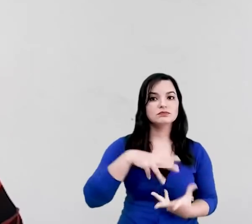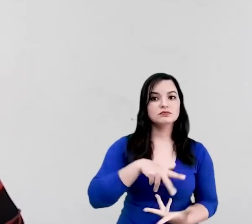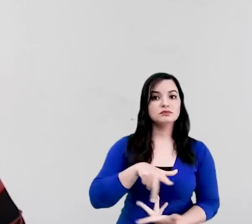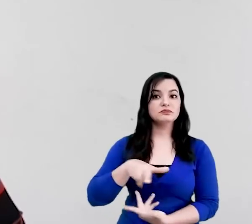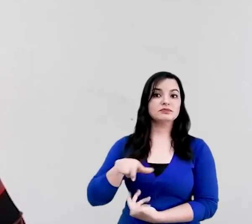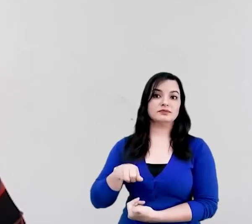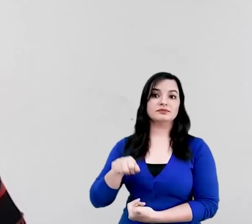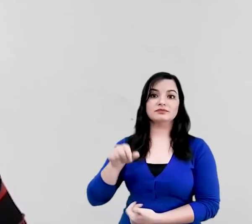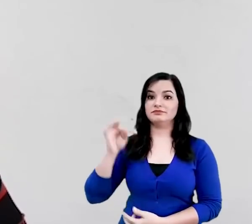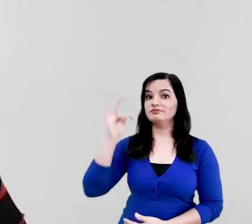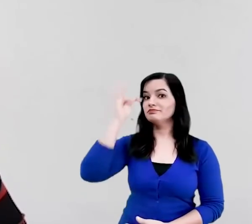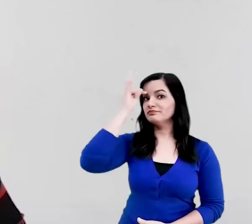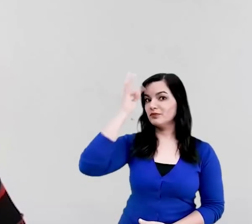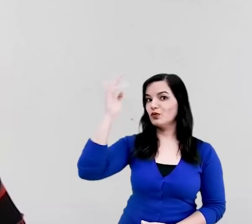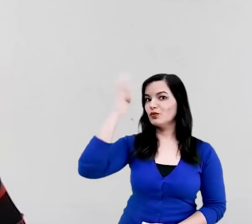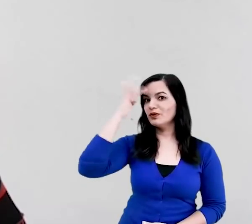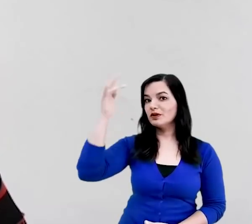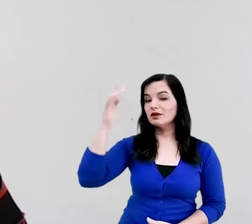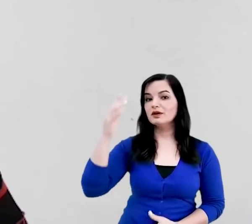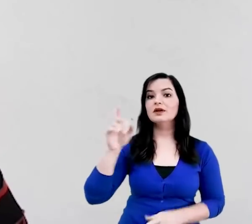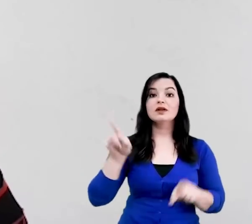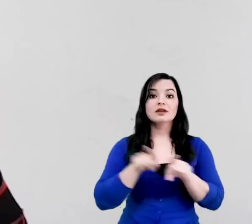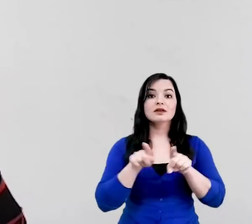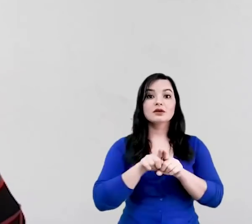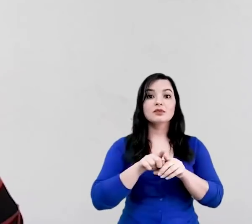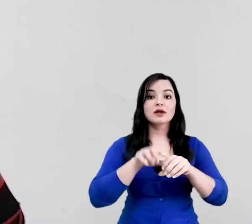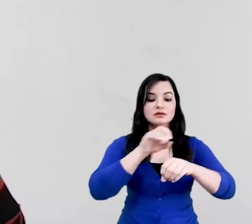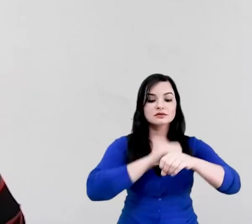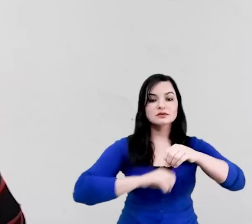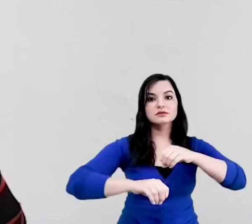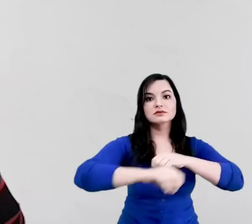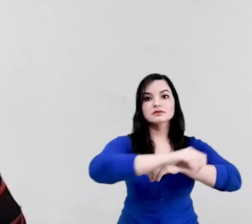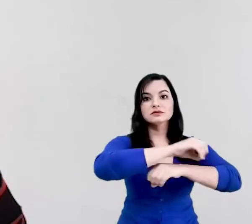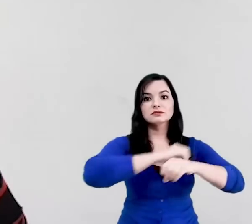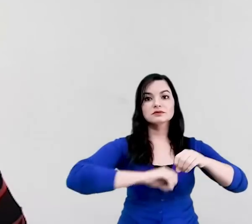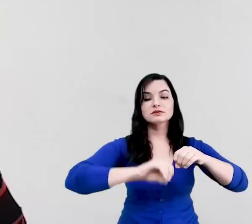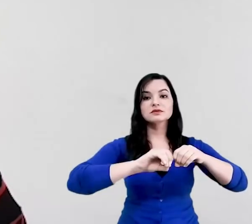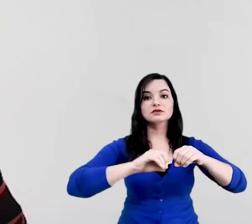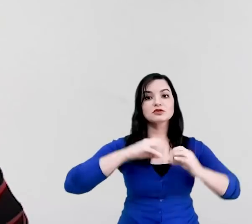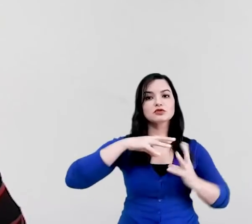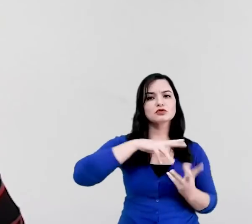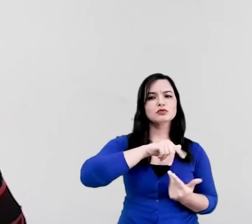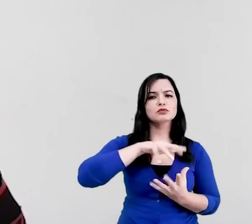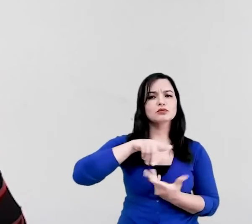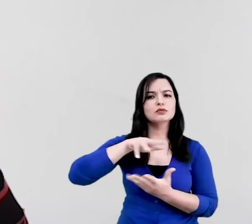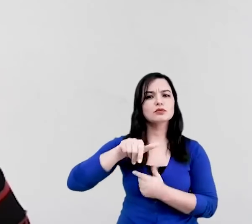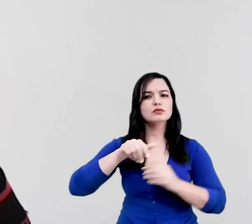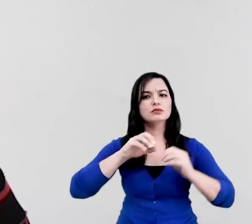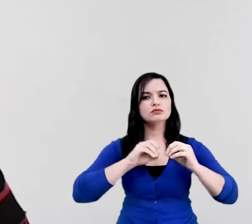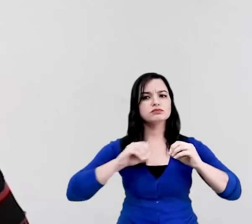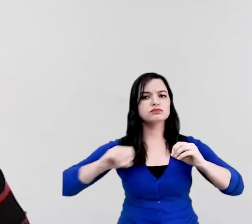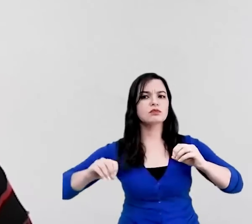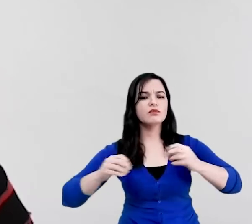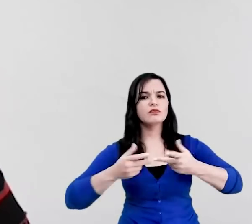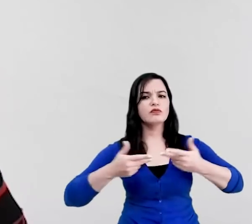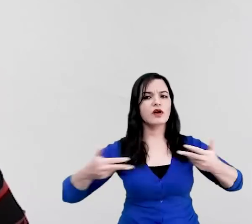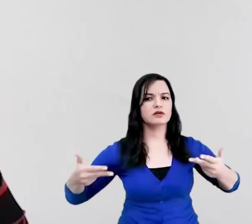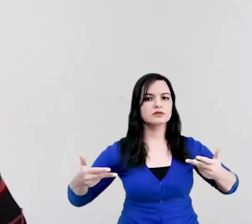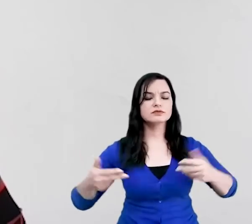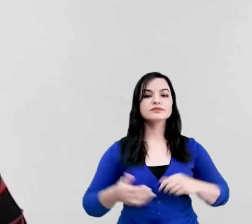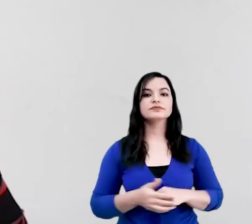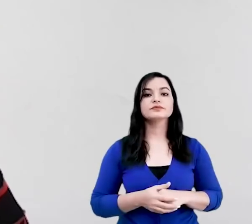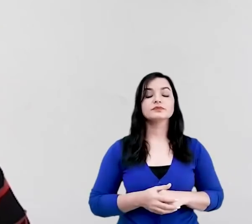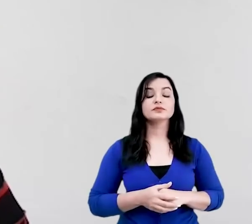planetas que formam o Sistema Solar. Descobrimos, além disso, além de falar do planeta Terra,